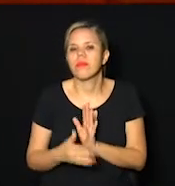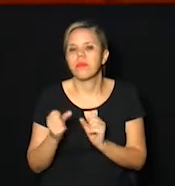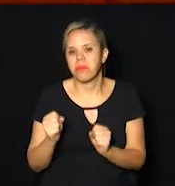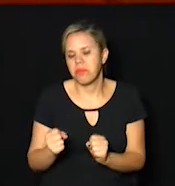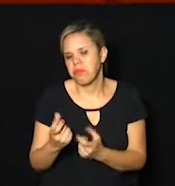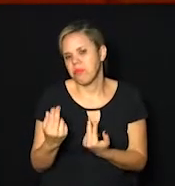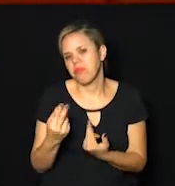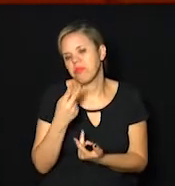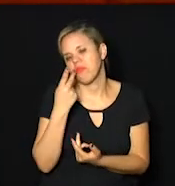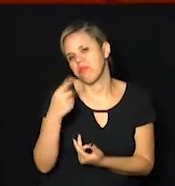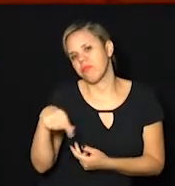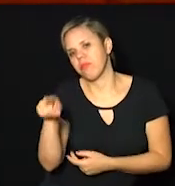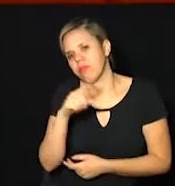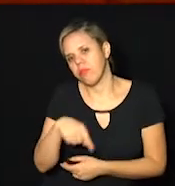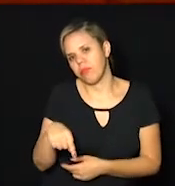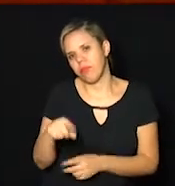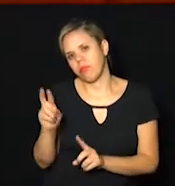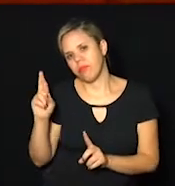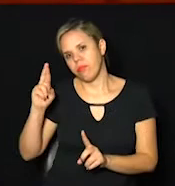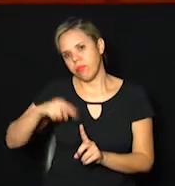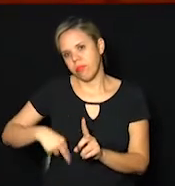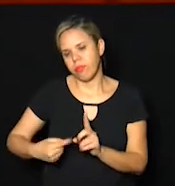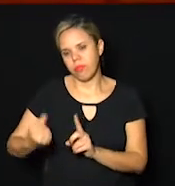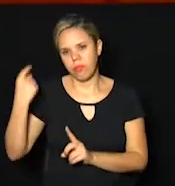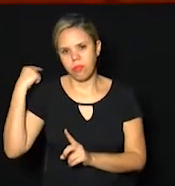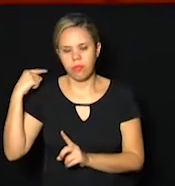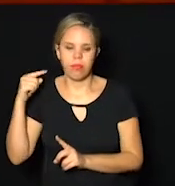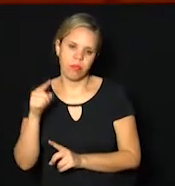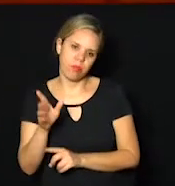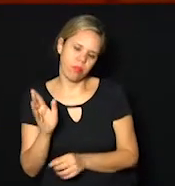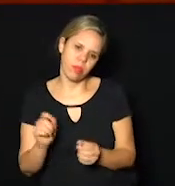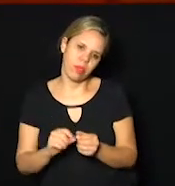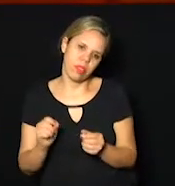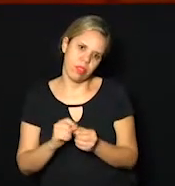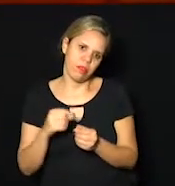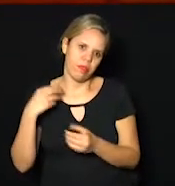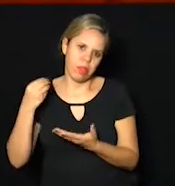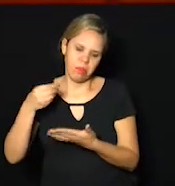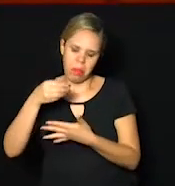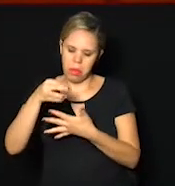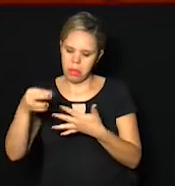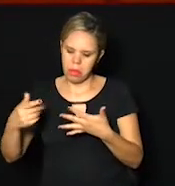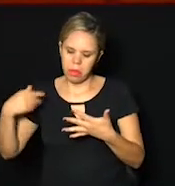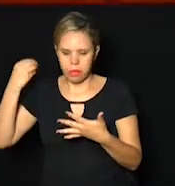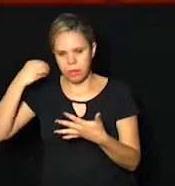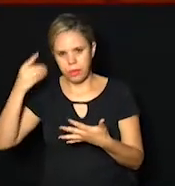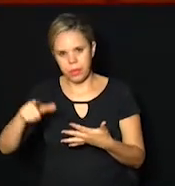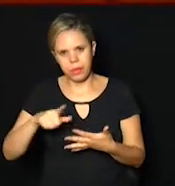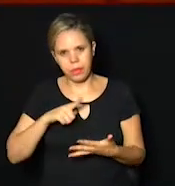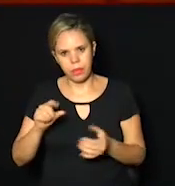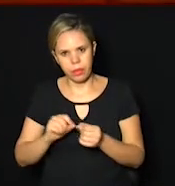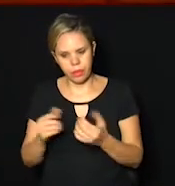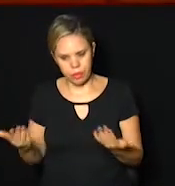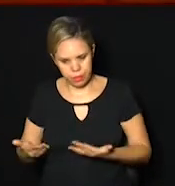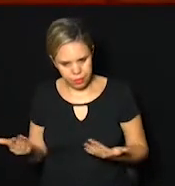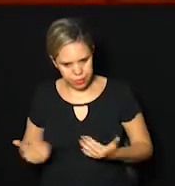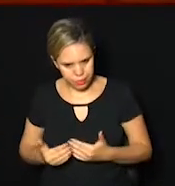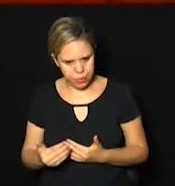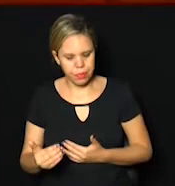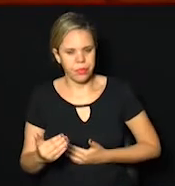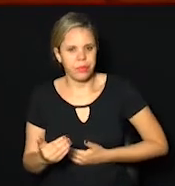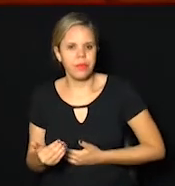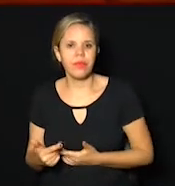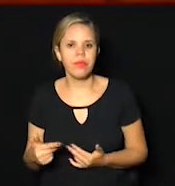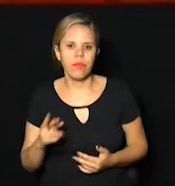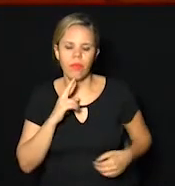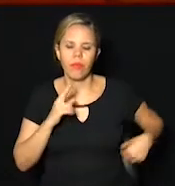para vocês, referências ao passado, isso é, você já fez muita coisa, pode ser o que você está fazendo agora, pode ser o presente, as